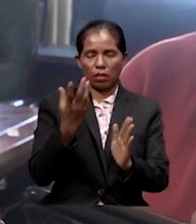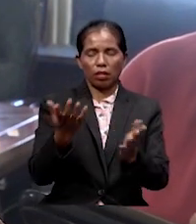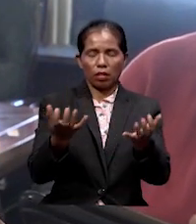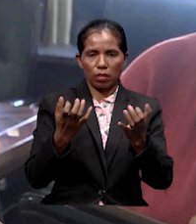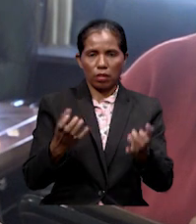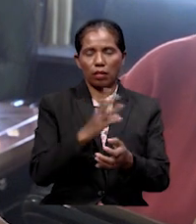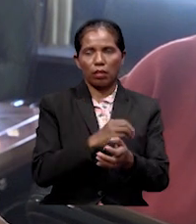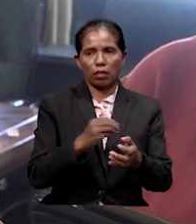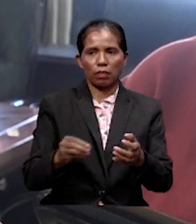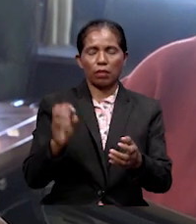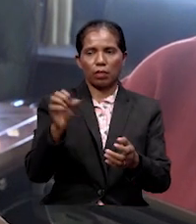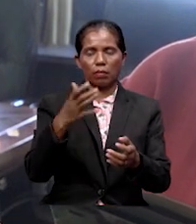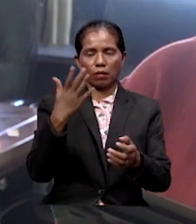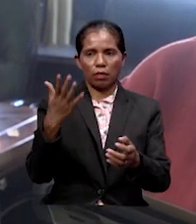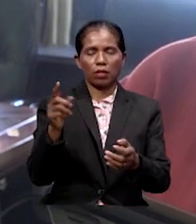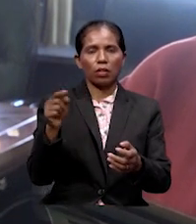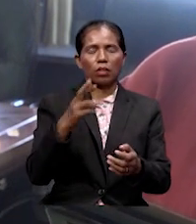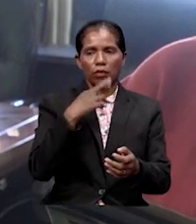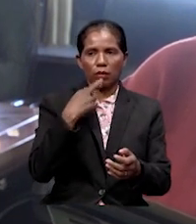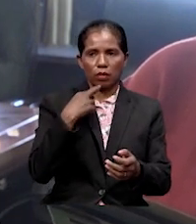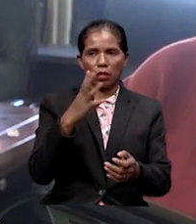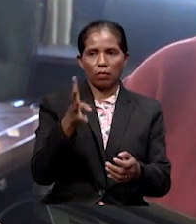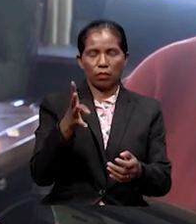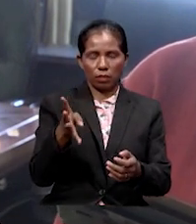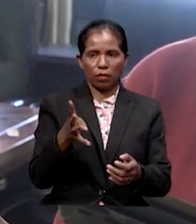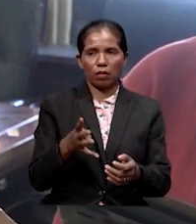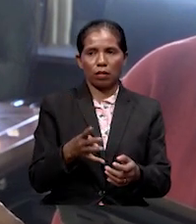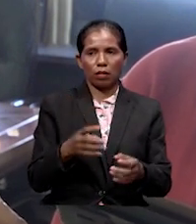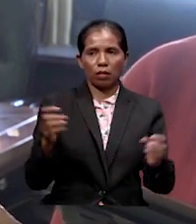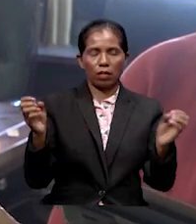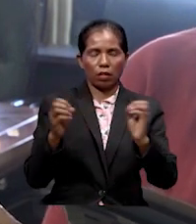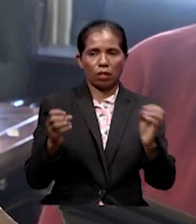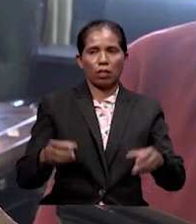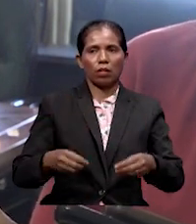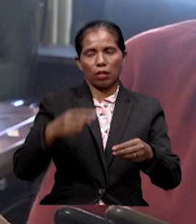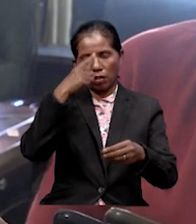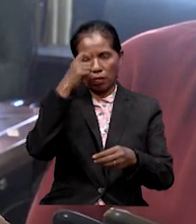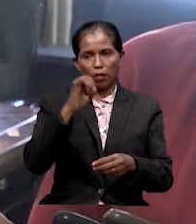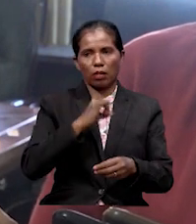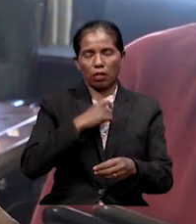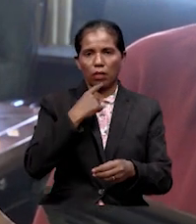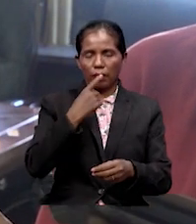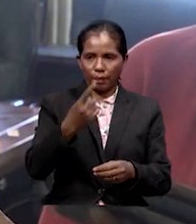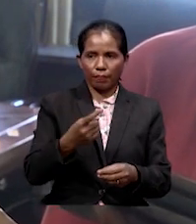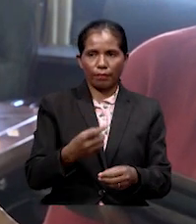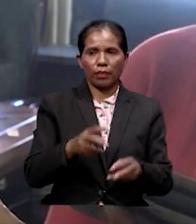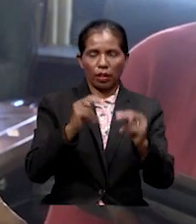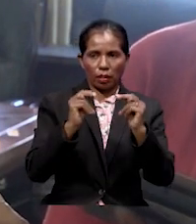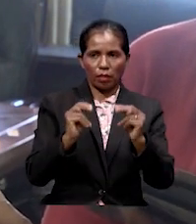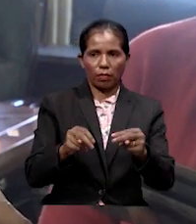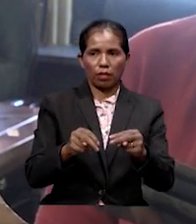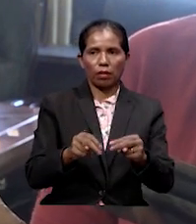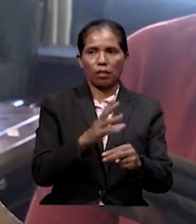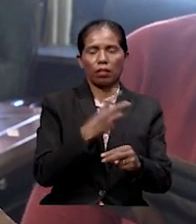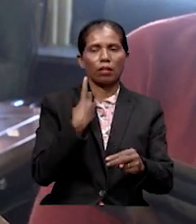upah minimum saya bak $15 mesti fosi da $40 $50 la ya arti nah. Pertama tamanya mau nai informannya kata persis 5 produk lokal